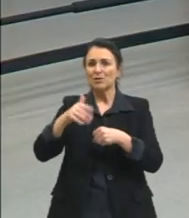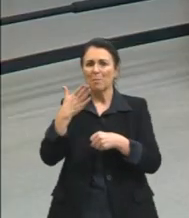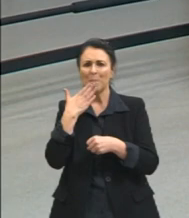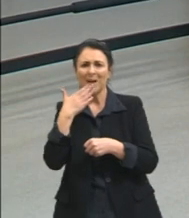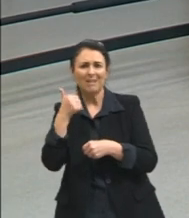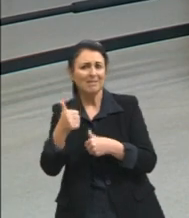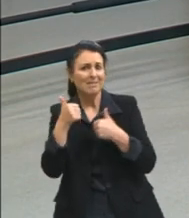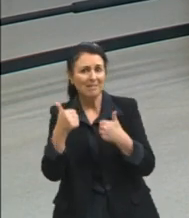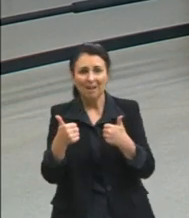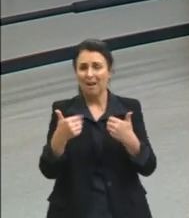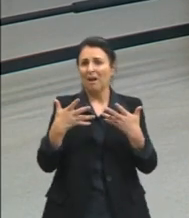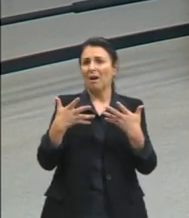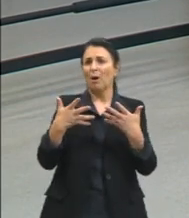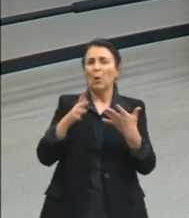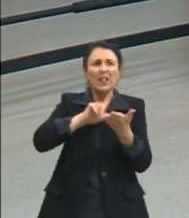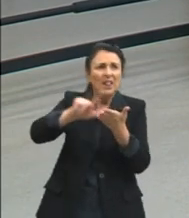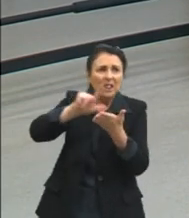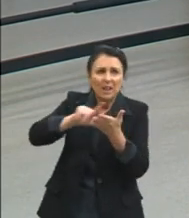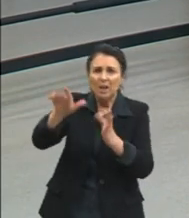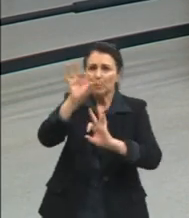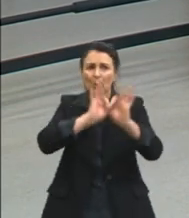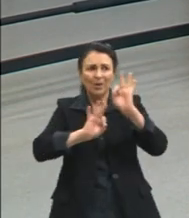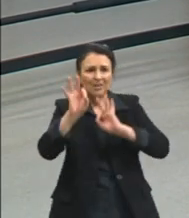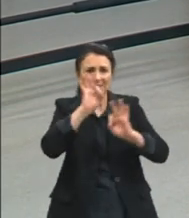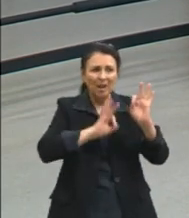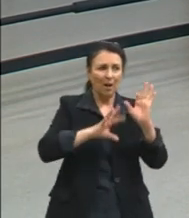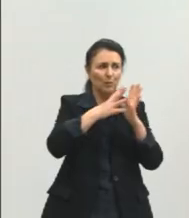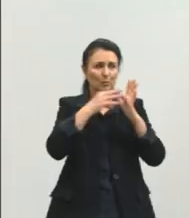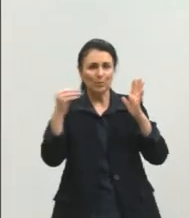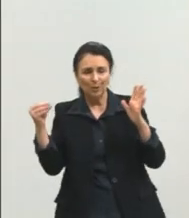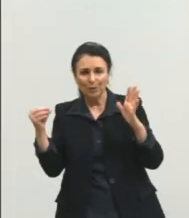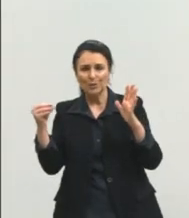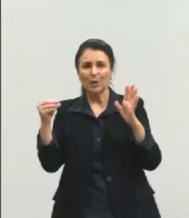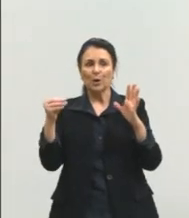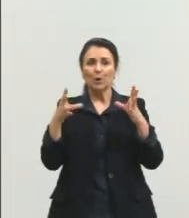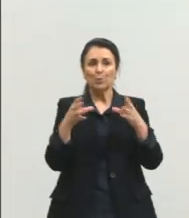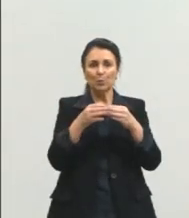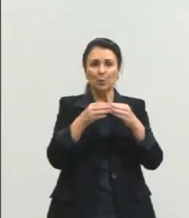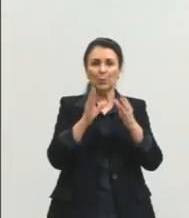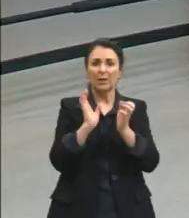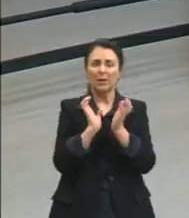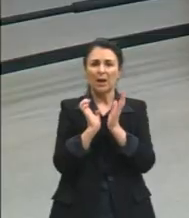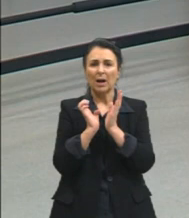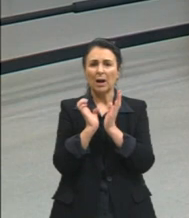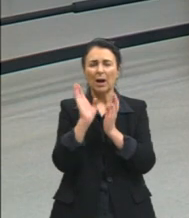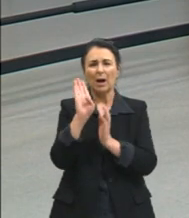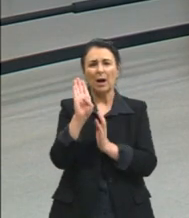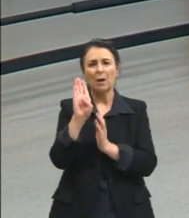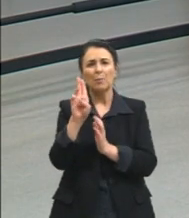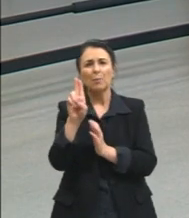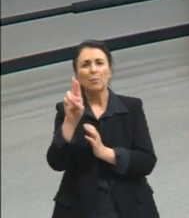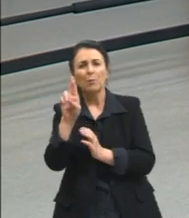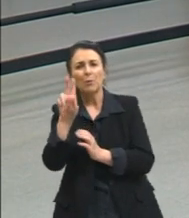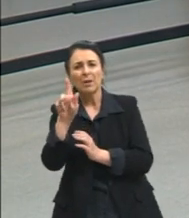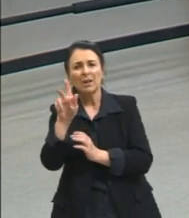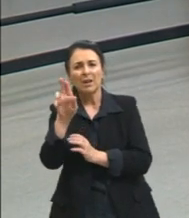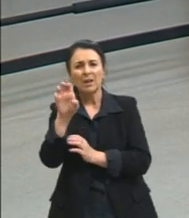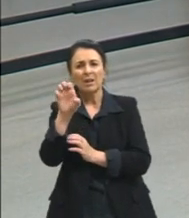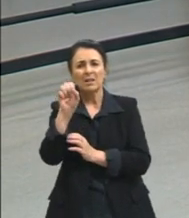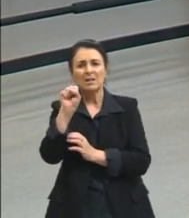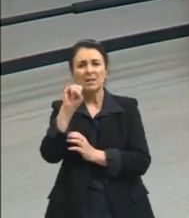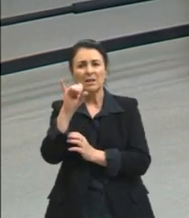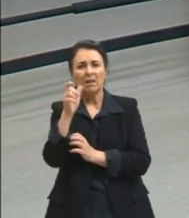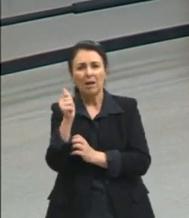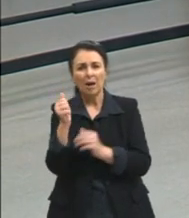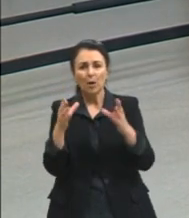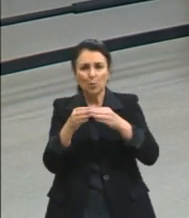mais agradável, um pouco mais moderna e burguesa. Tinha uma campanha, desculpa te interromper, que era a limpeza das ruas, né? Isso. Mais